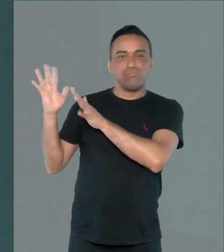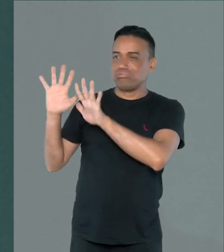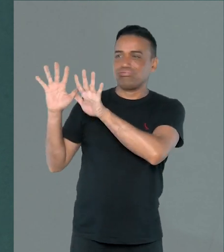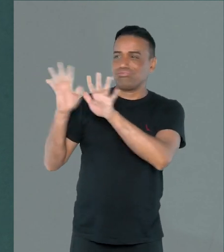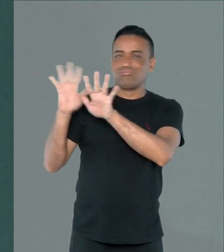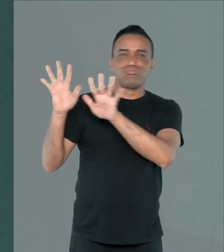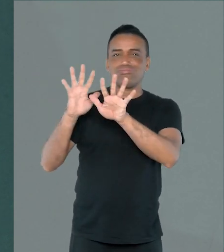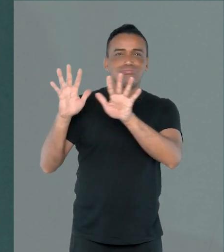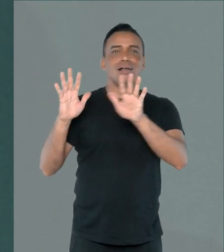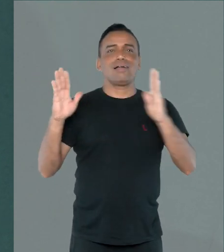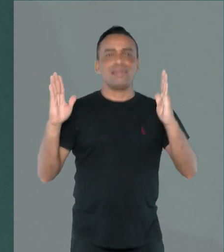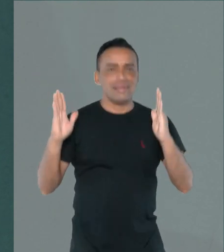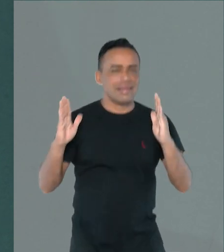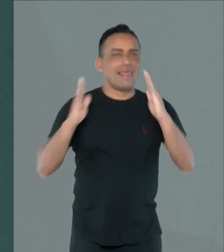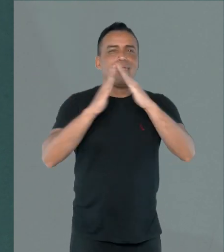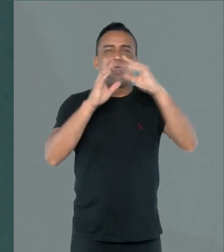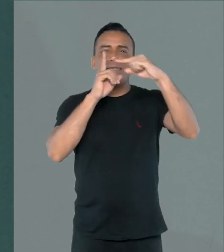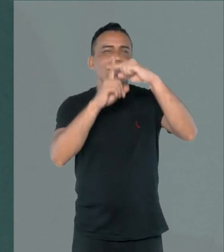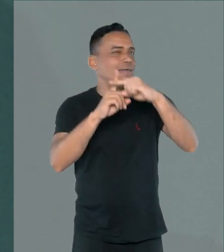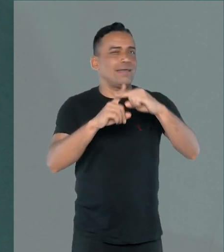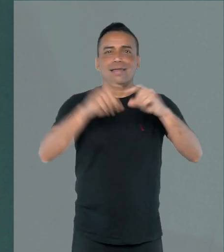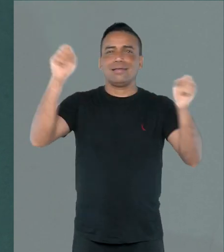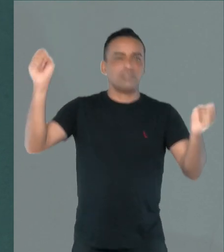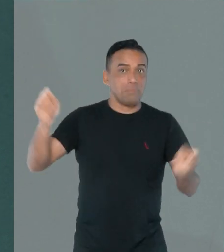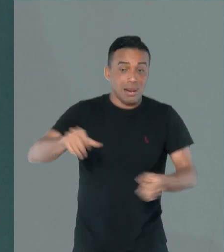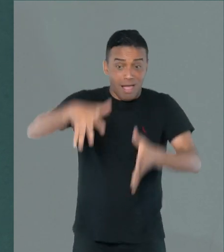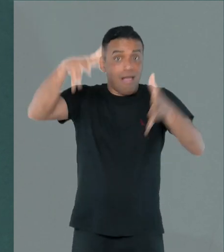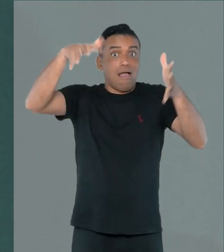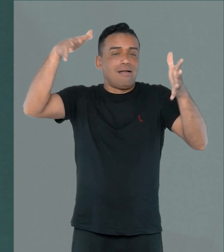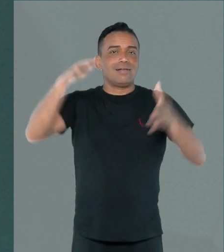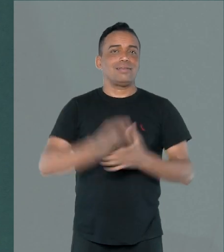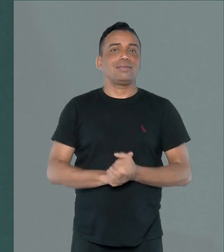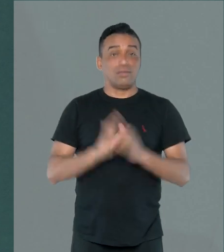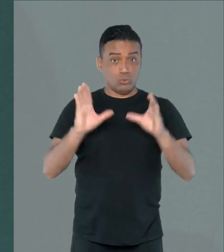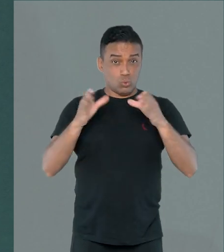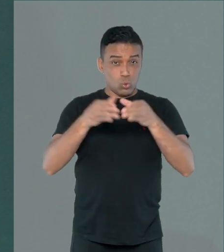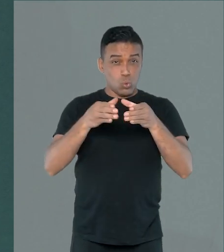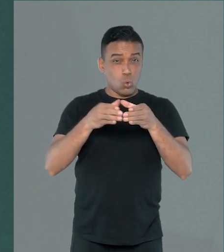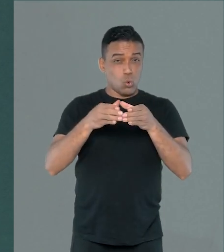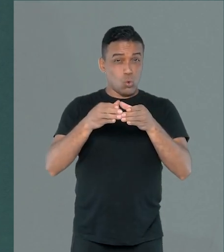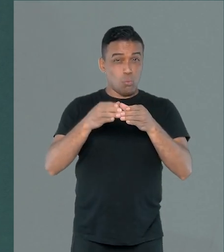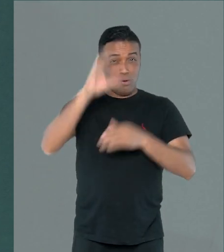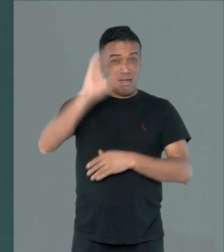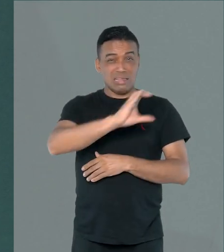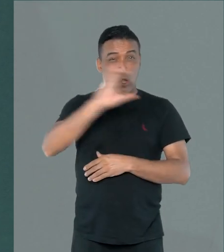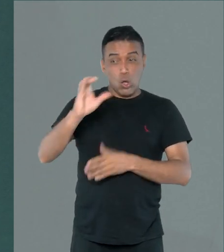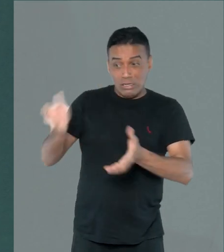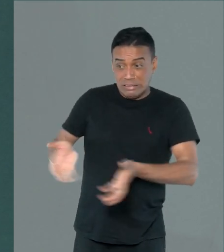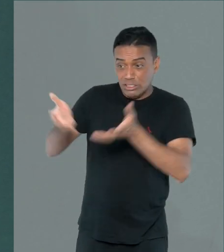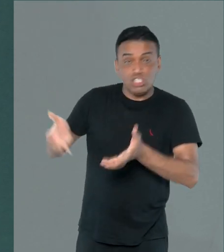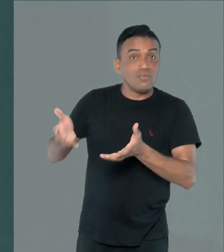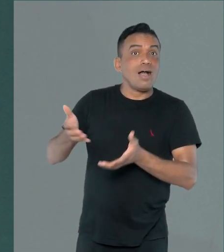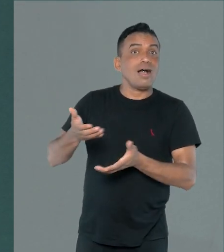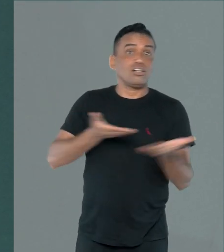um clero horroroso que vai incentivar os garotos a se sacrificarem no altar da pátria. Isso, para